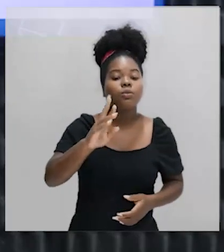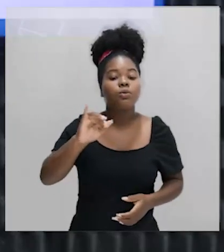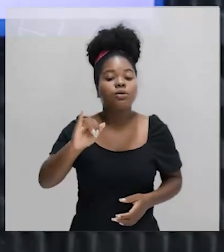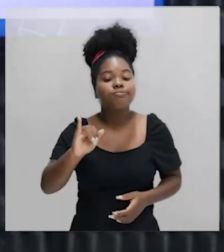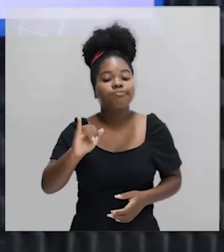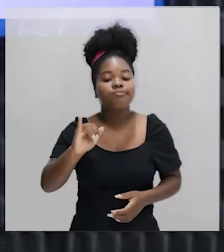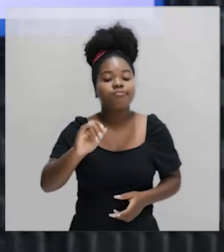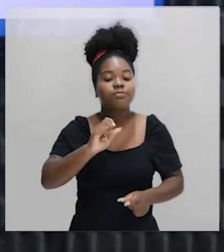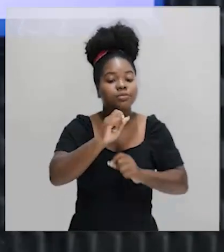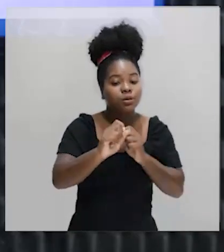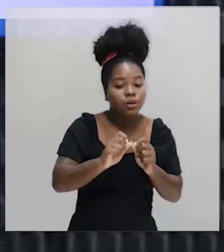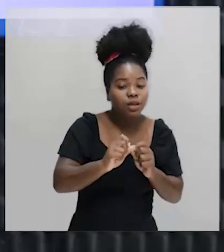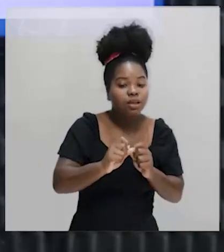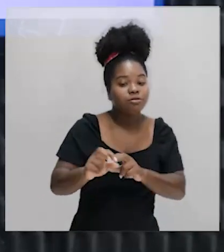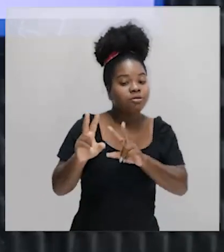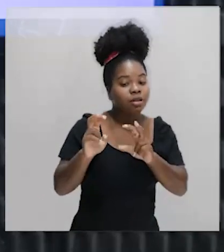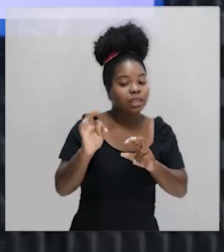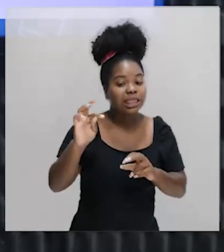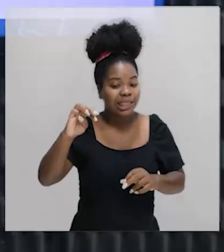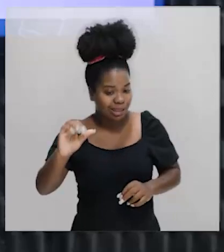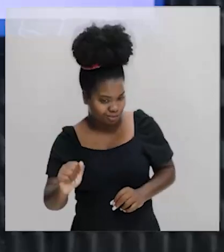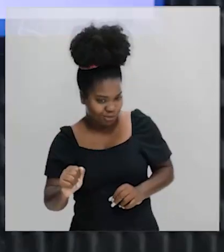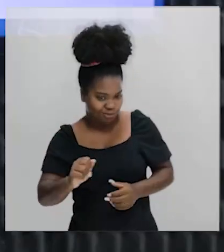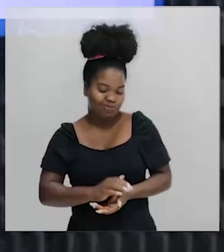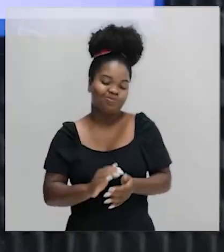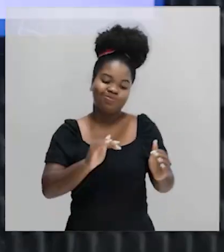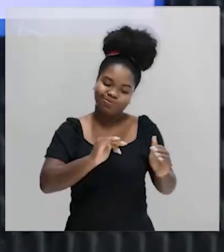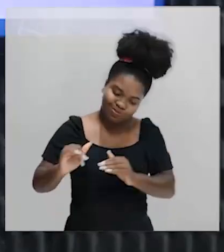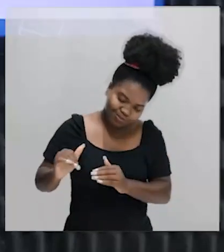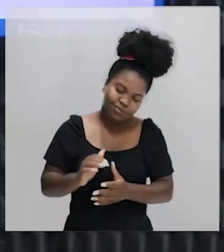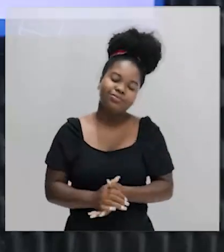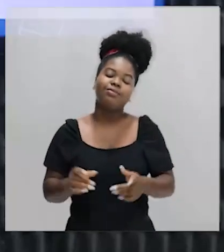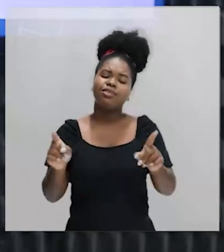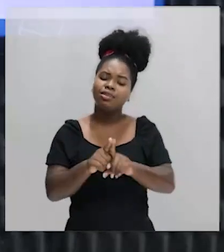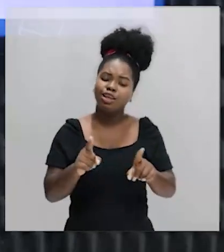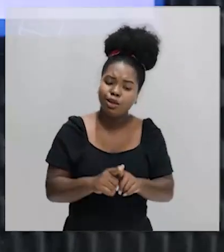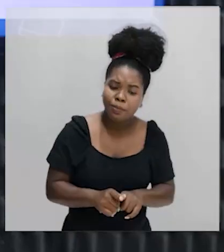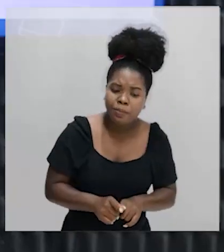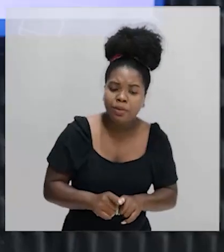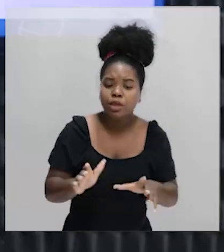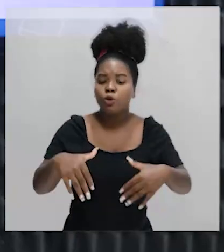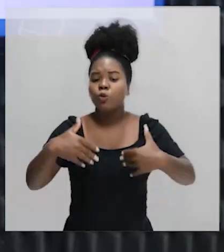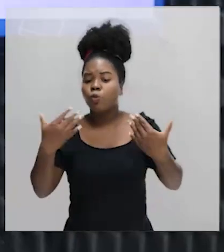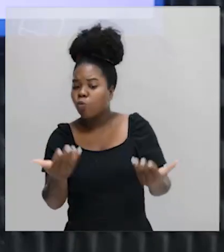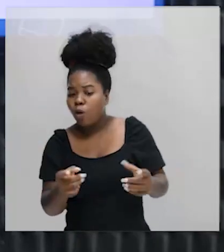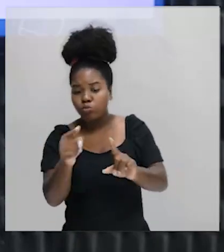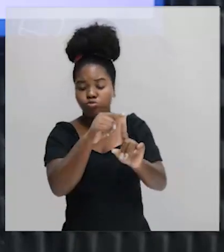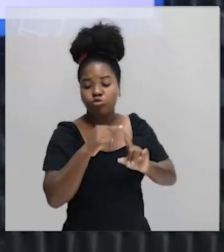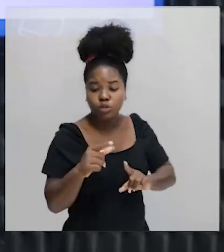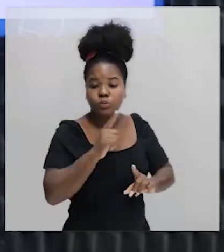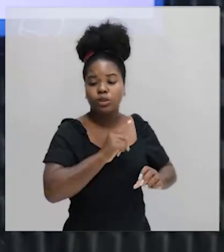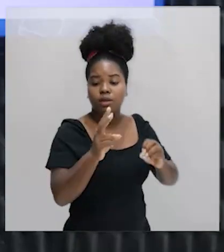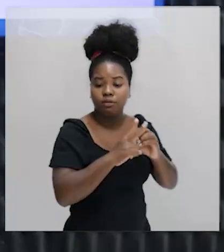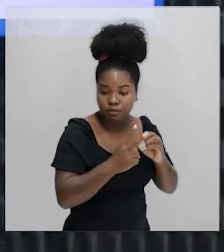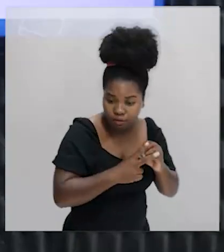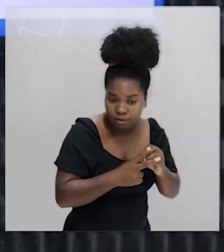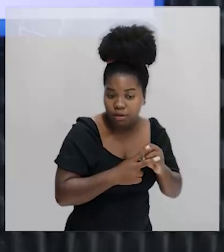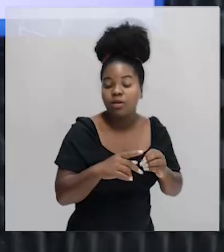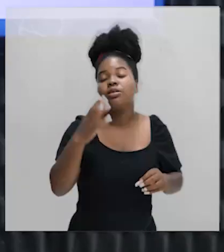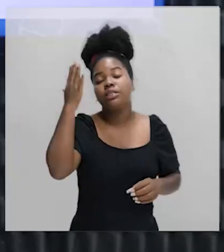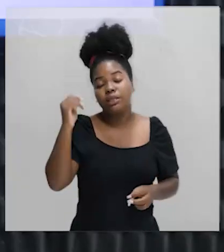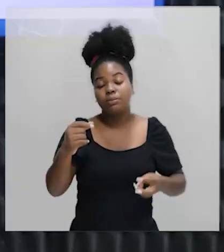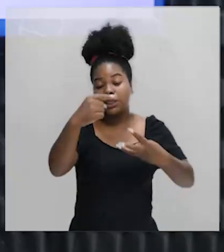o tema. A vogal temática indica também a qual conjugação pertence o verbo. Vocês sabem que nós temos